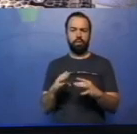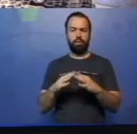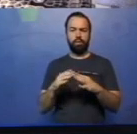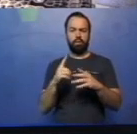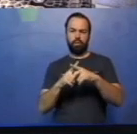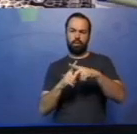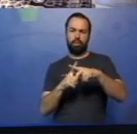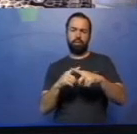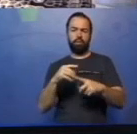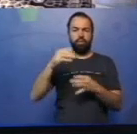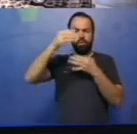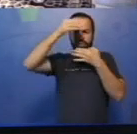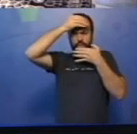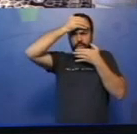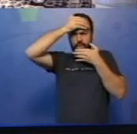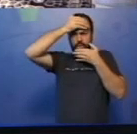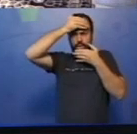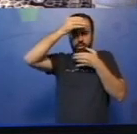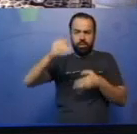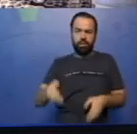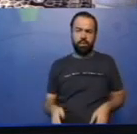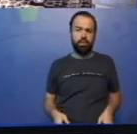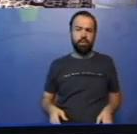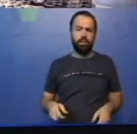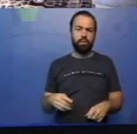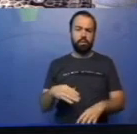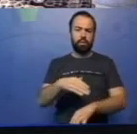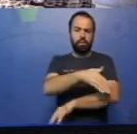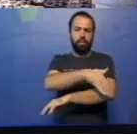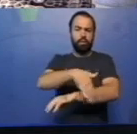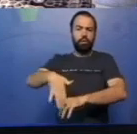rua 21 com a rua 6.